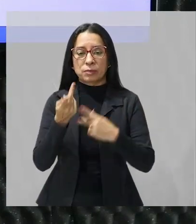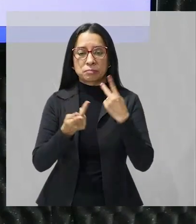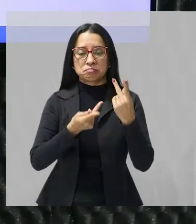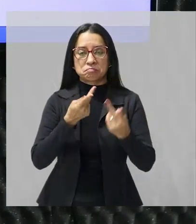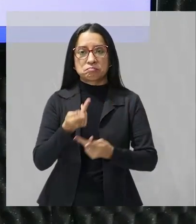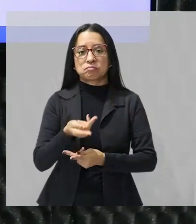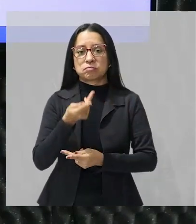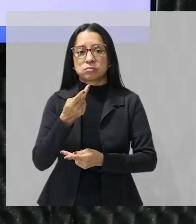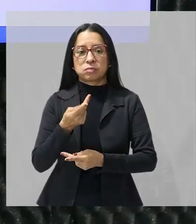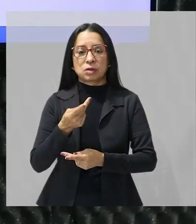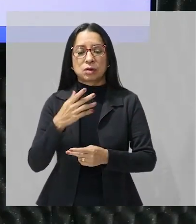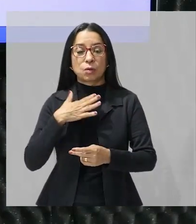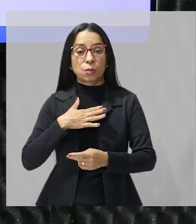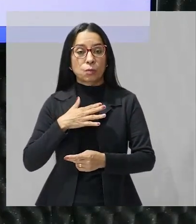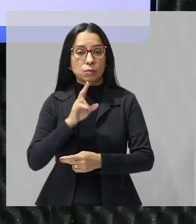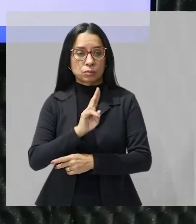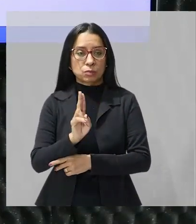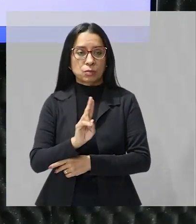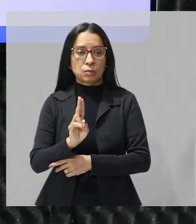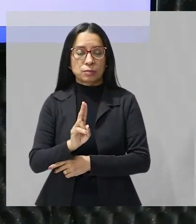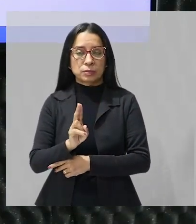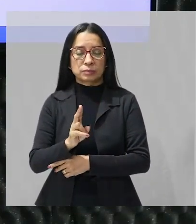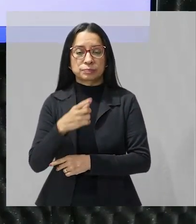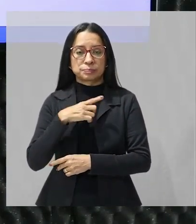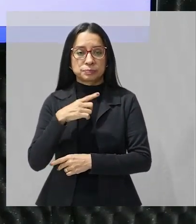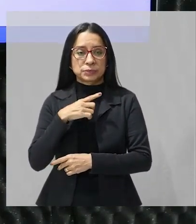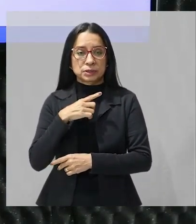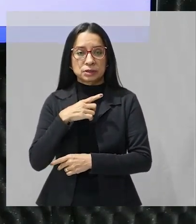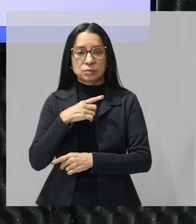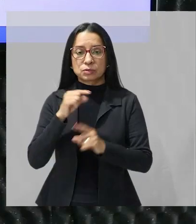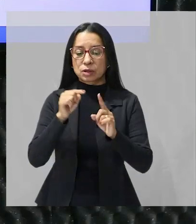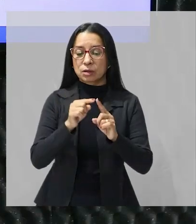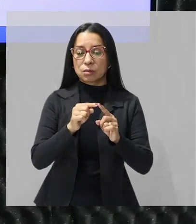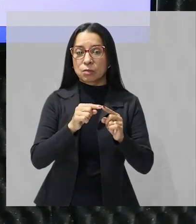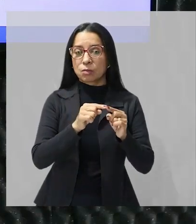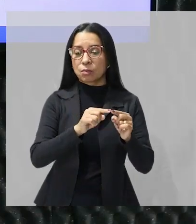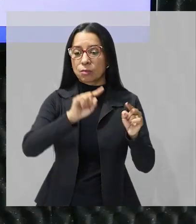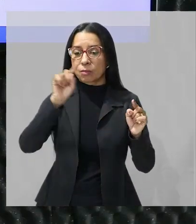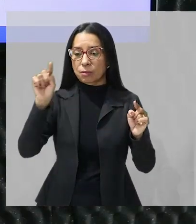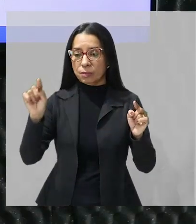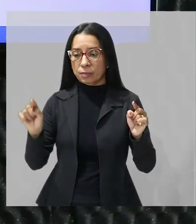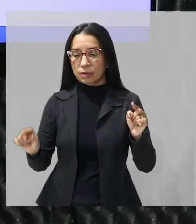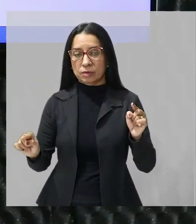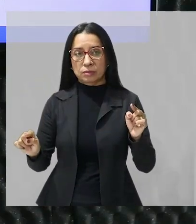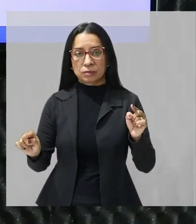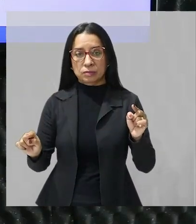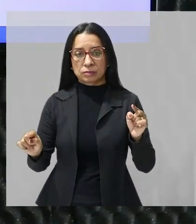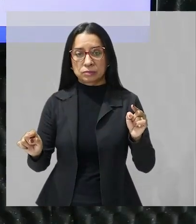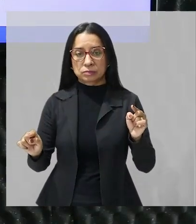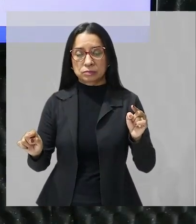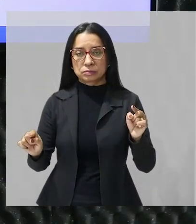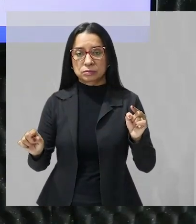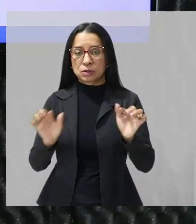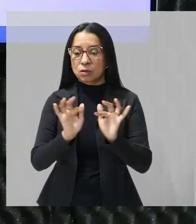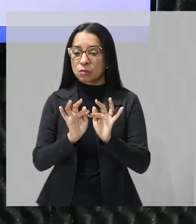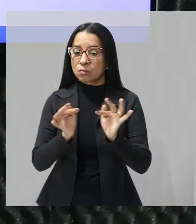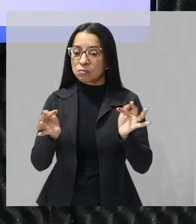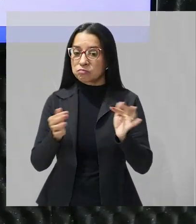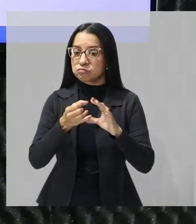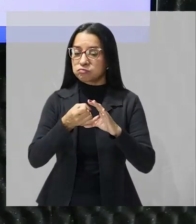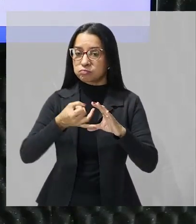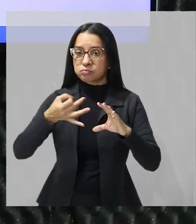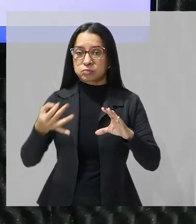tá? Então, já que nós temos uma parábola, portanto, curva característica da função